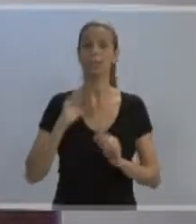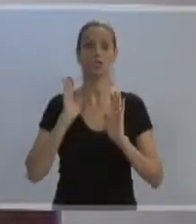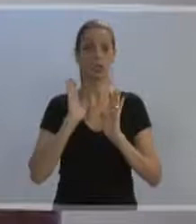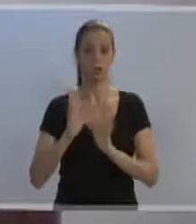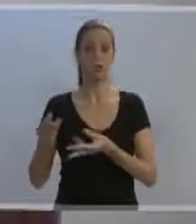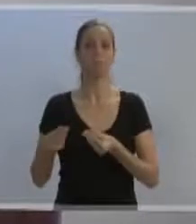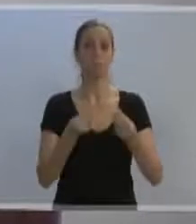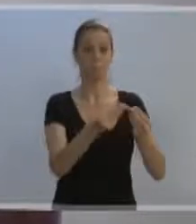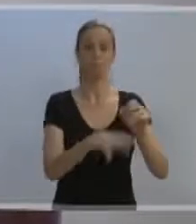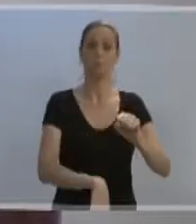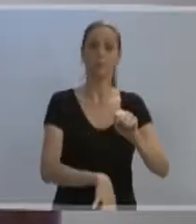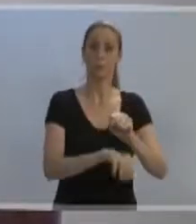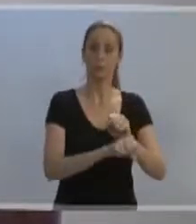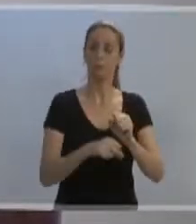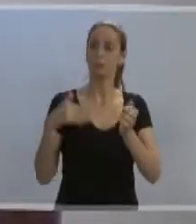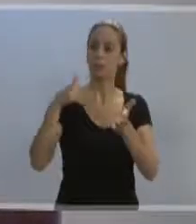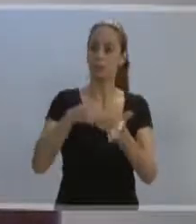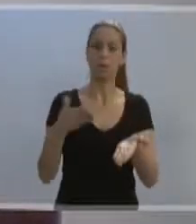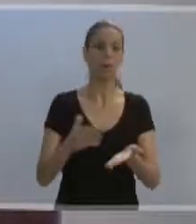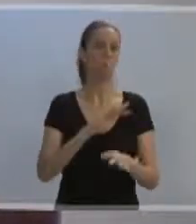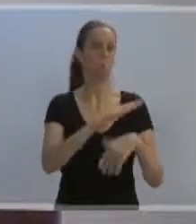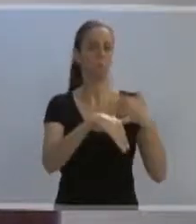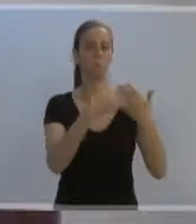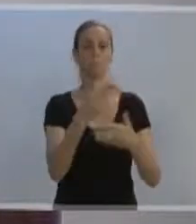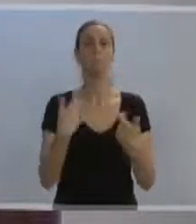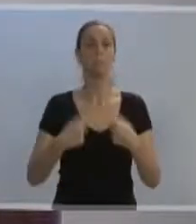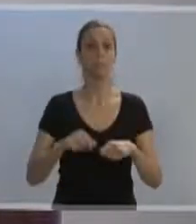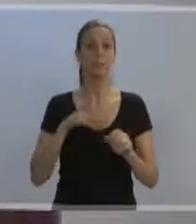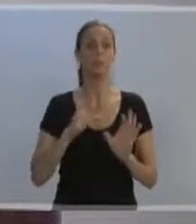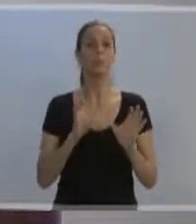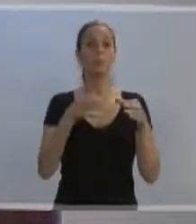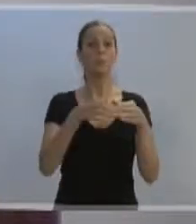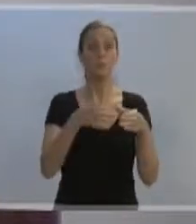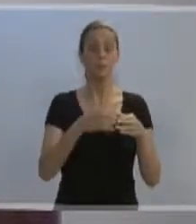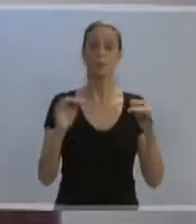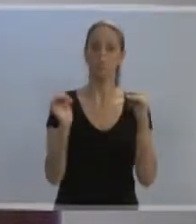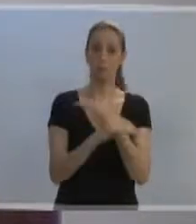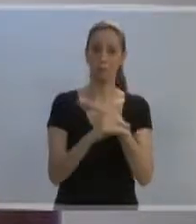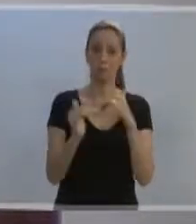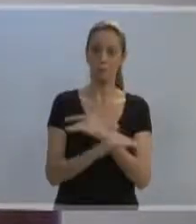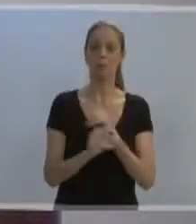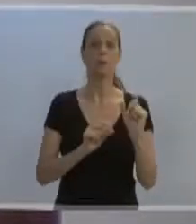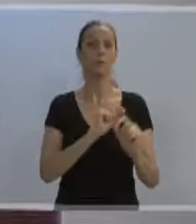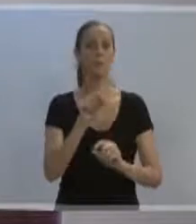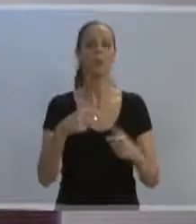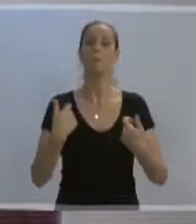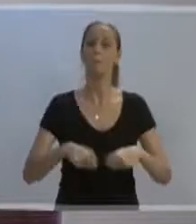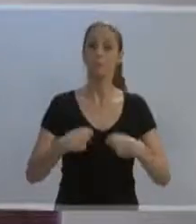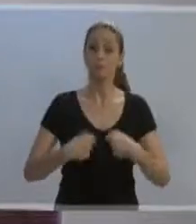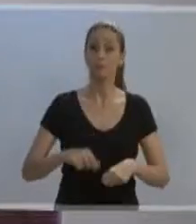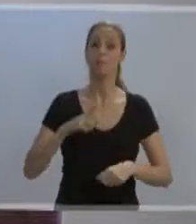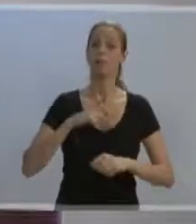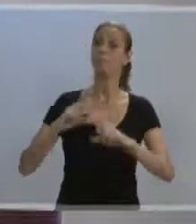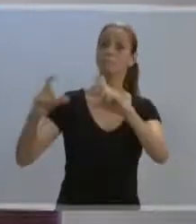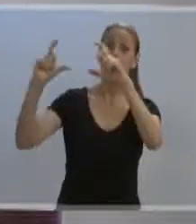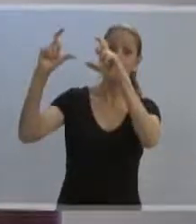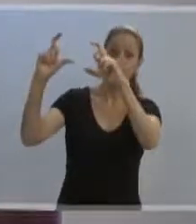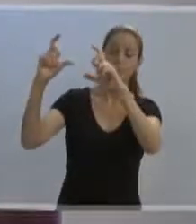mas até agora não evoluiu o conselho de trânsito estabelece que haja uma sinalização